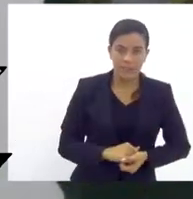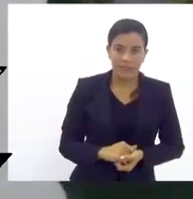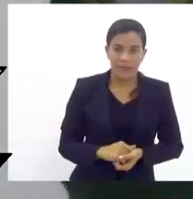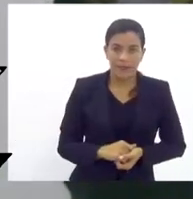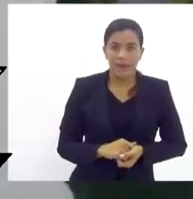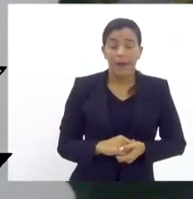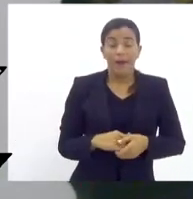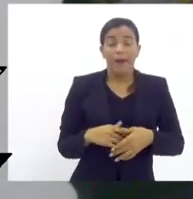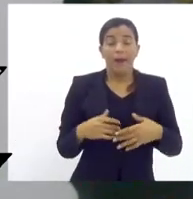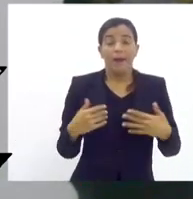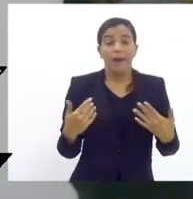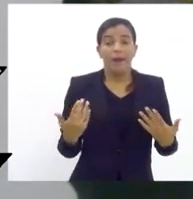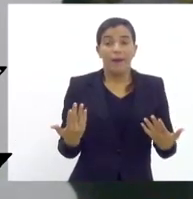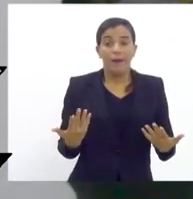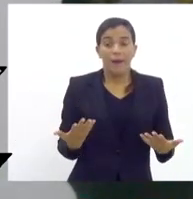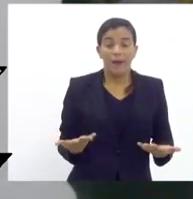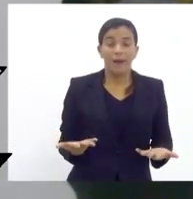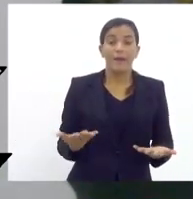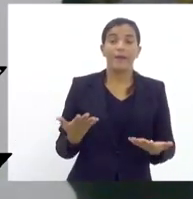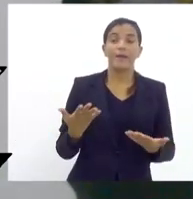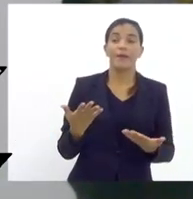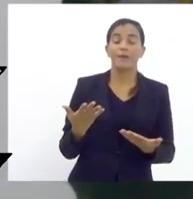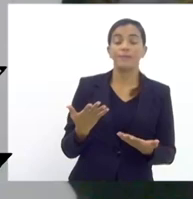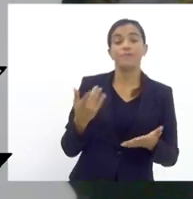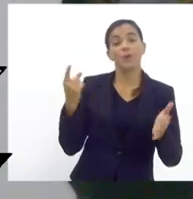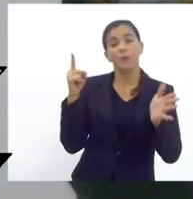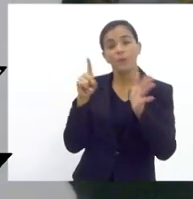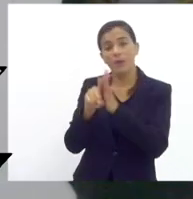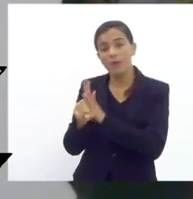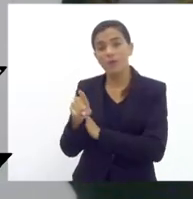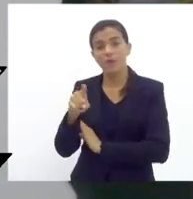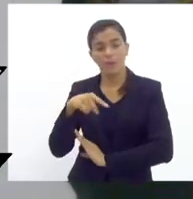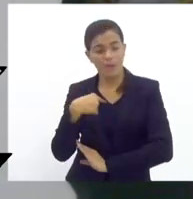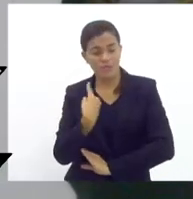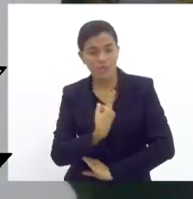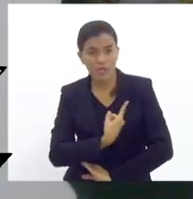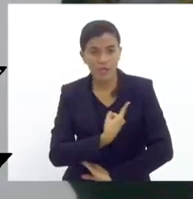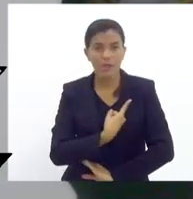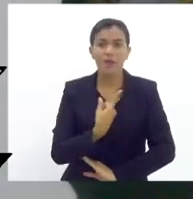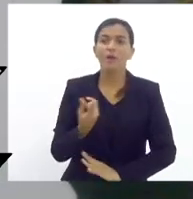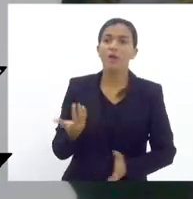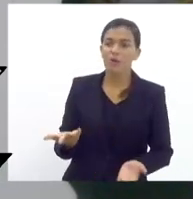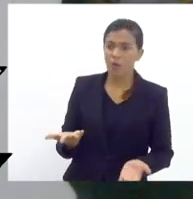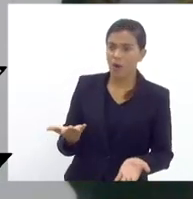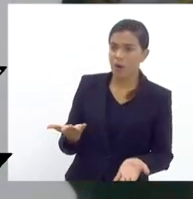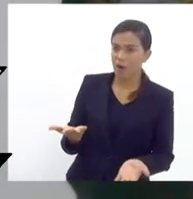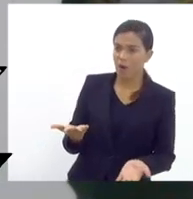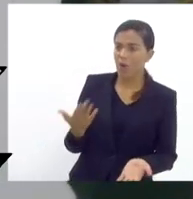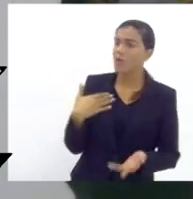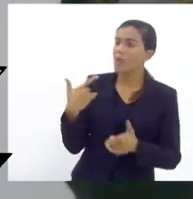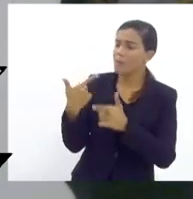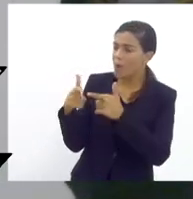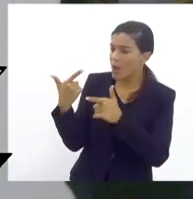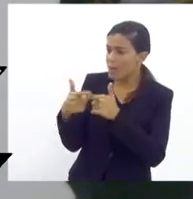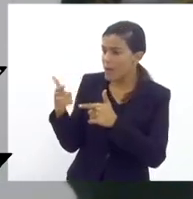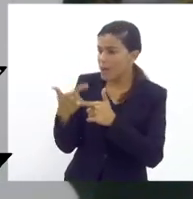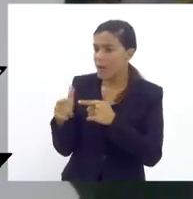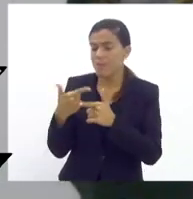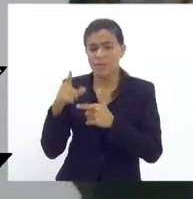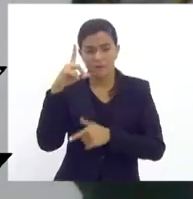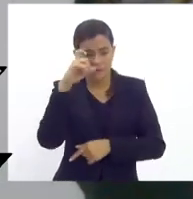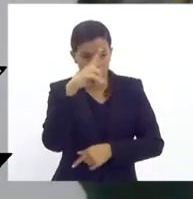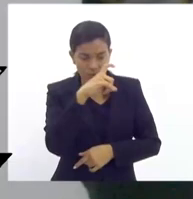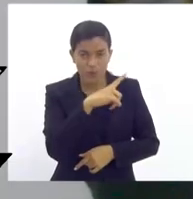aí tem que perdura com a gente Imigrante quando a gente caiu com uma problema de fidelidade